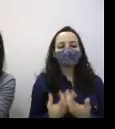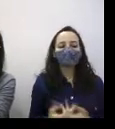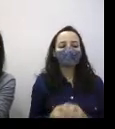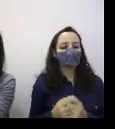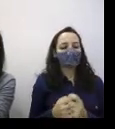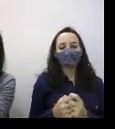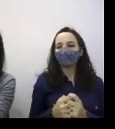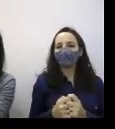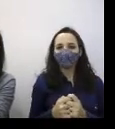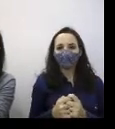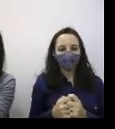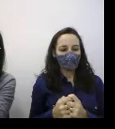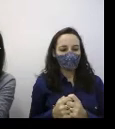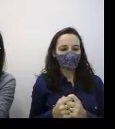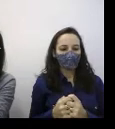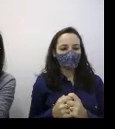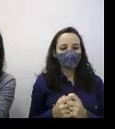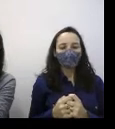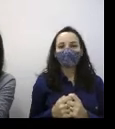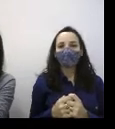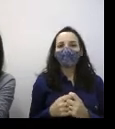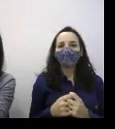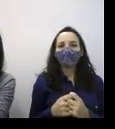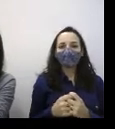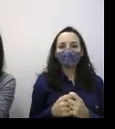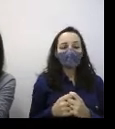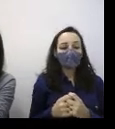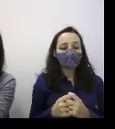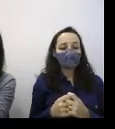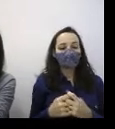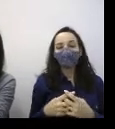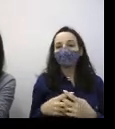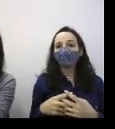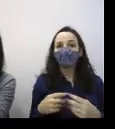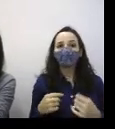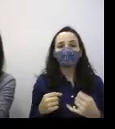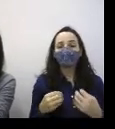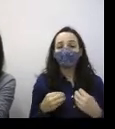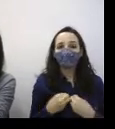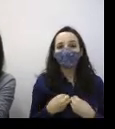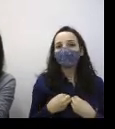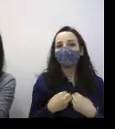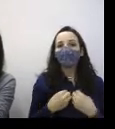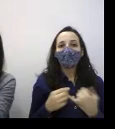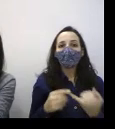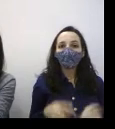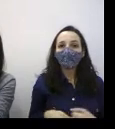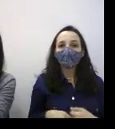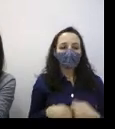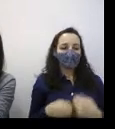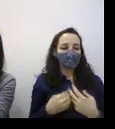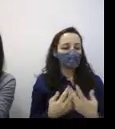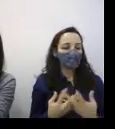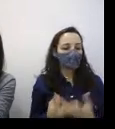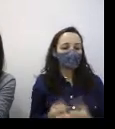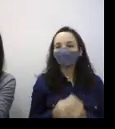que vai te avisar que sua vida está desarrumada? Ou seja, a tristeza muitas vezes nos convida a